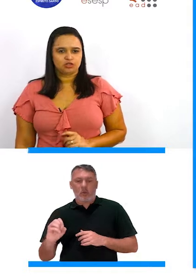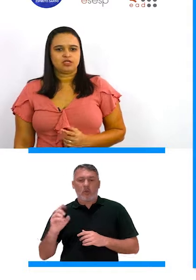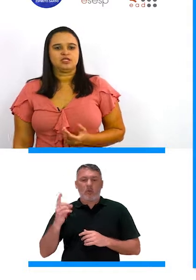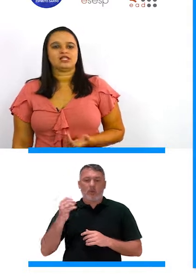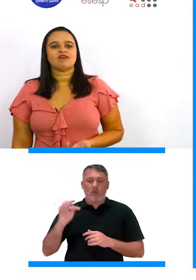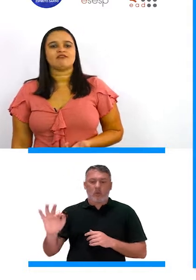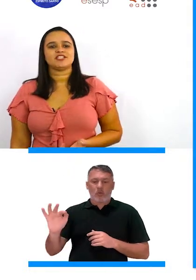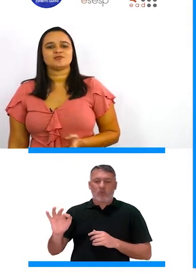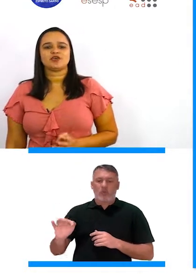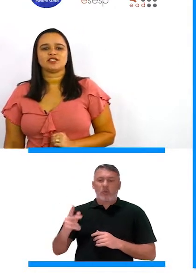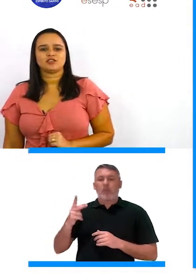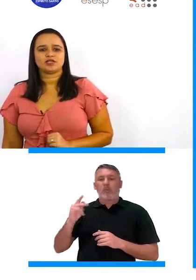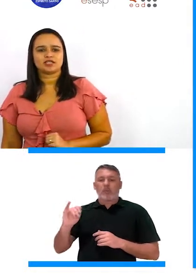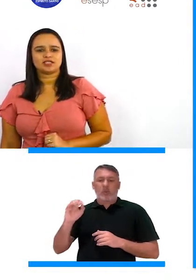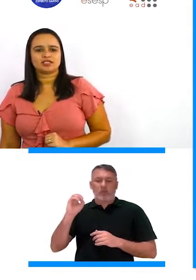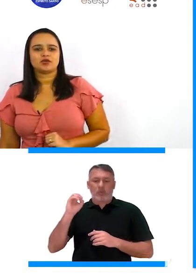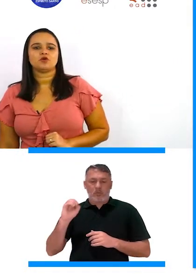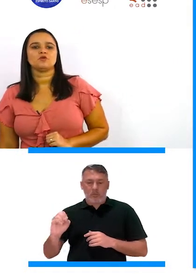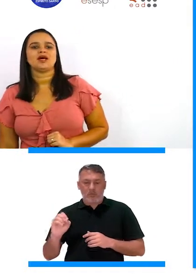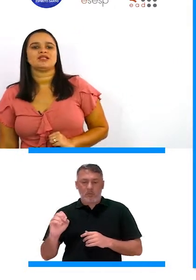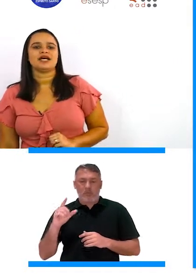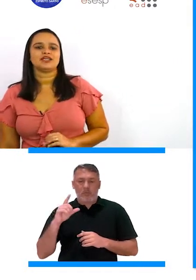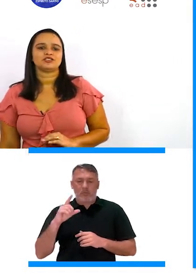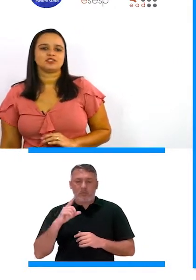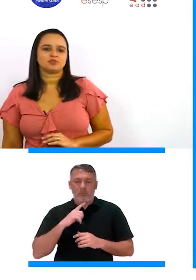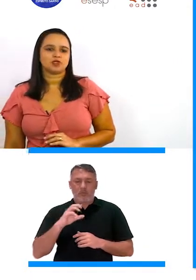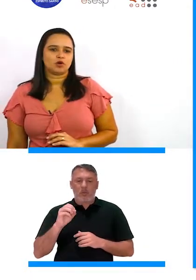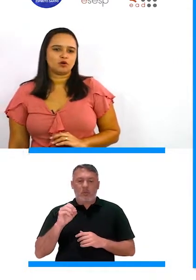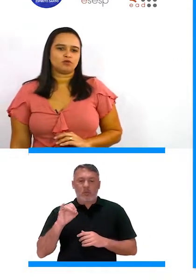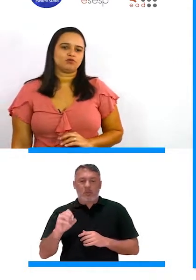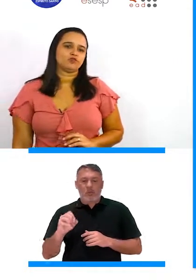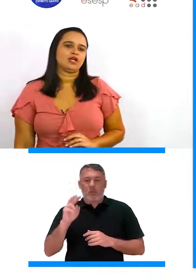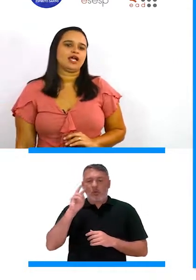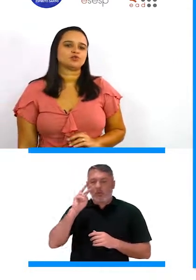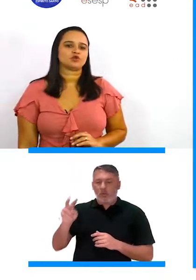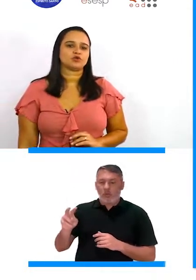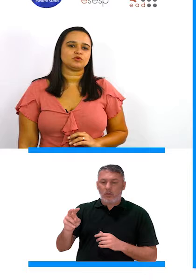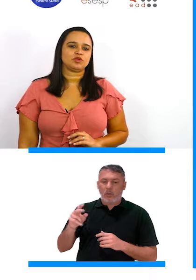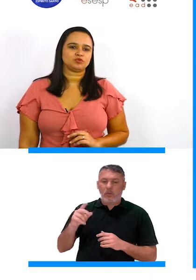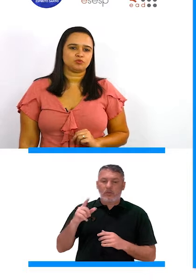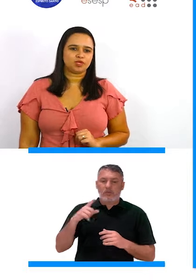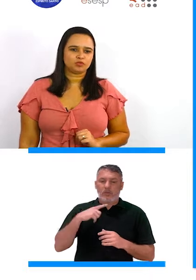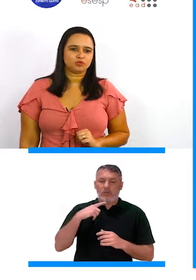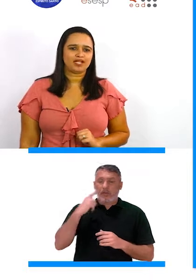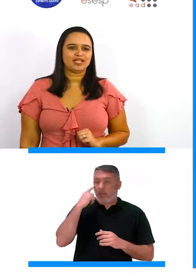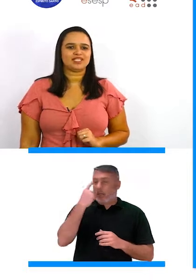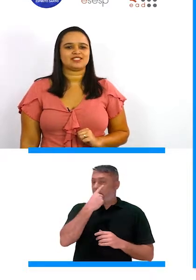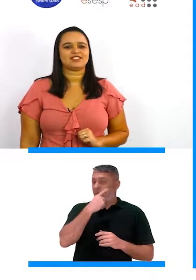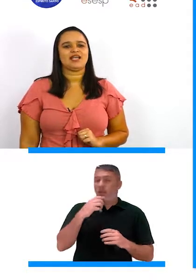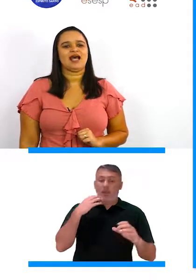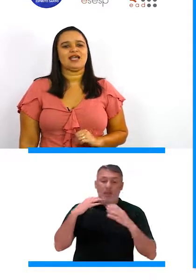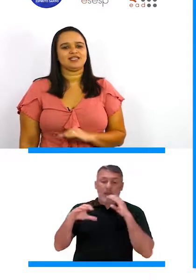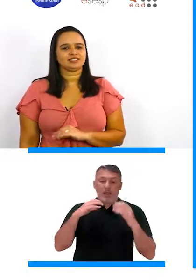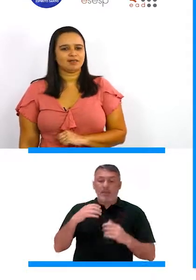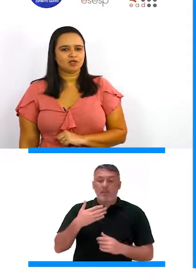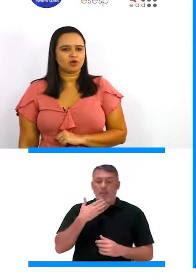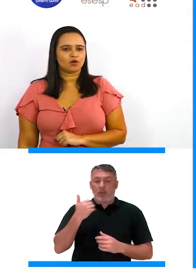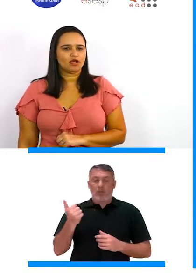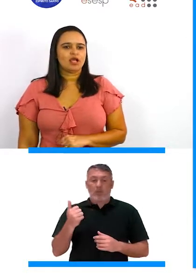dor. Talvez por ignorância ou maldade das pior. Furar os olhos do assum preto para ele assim,